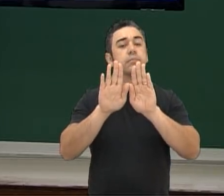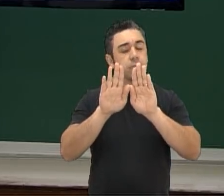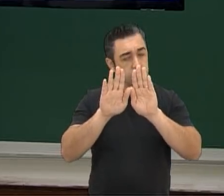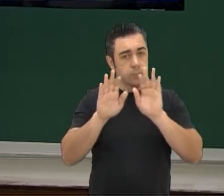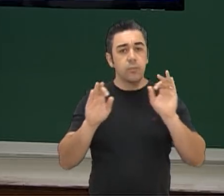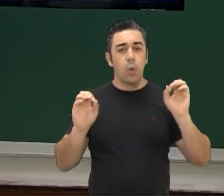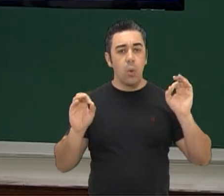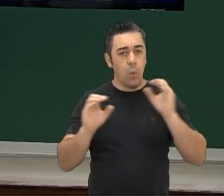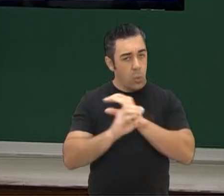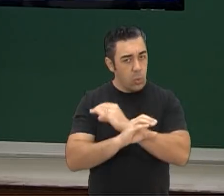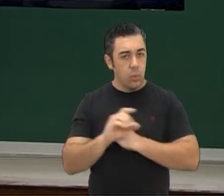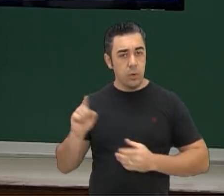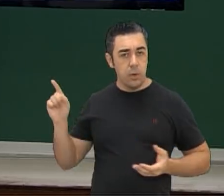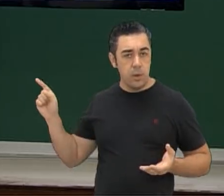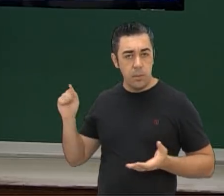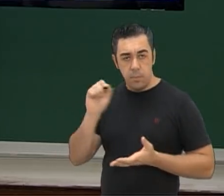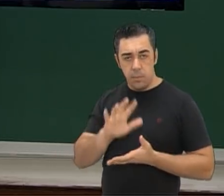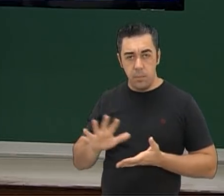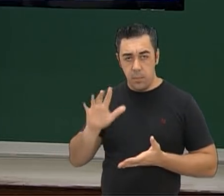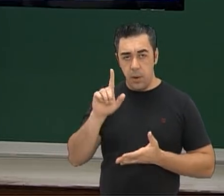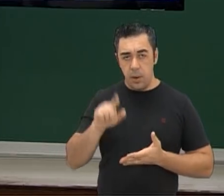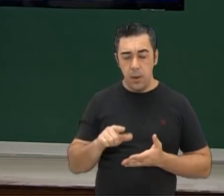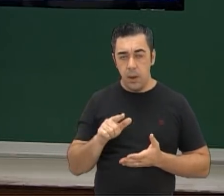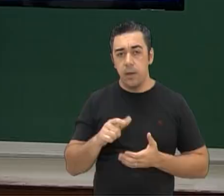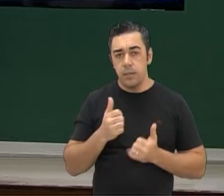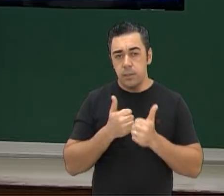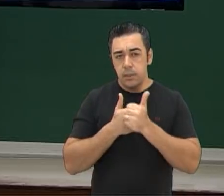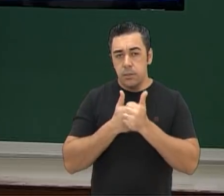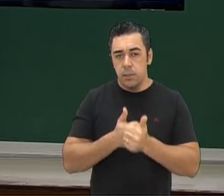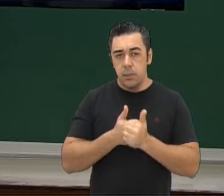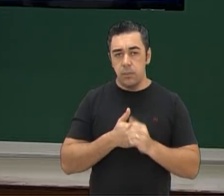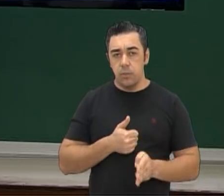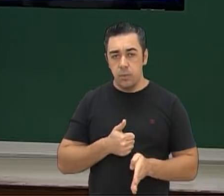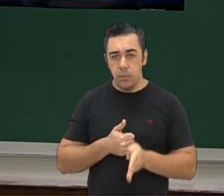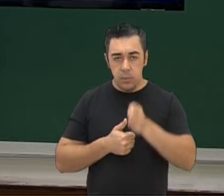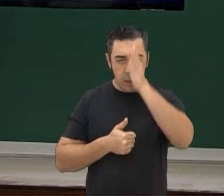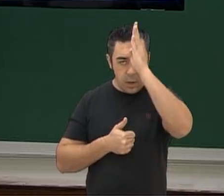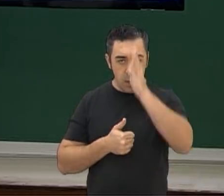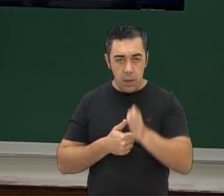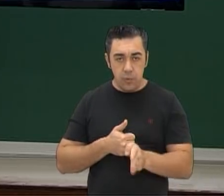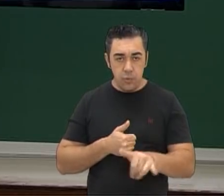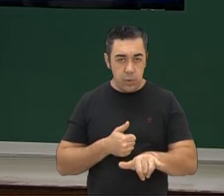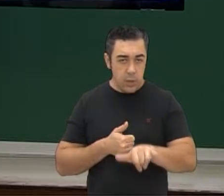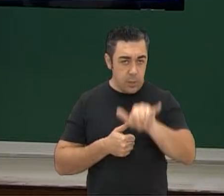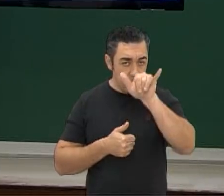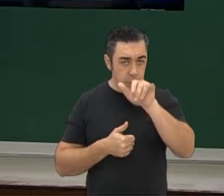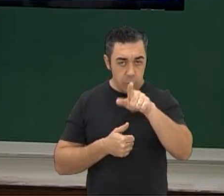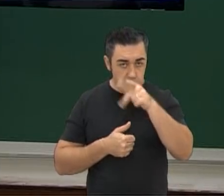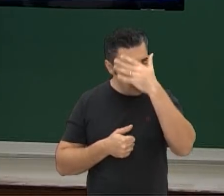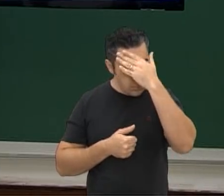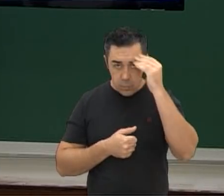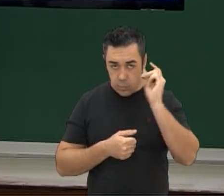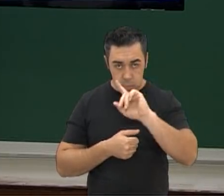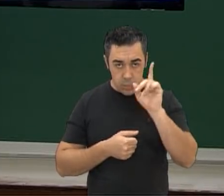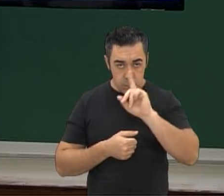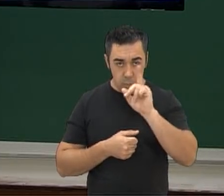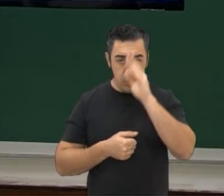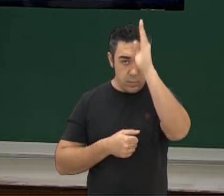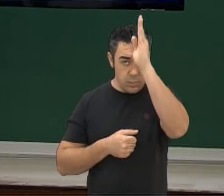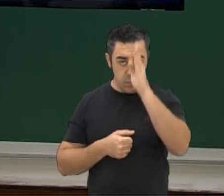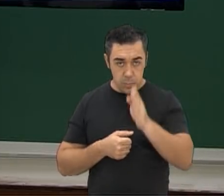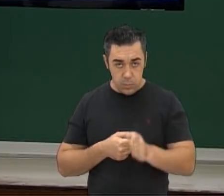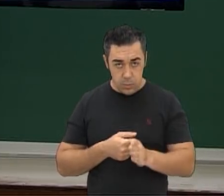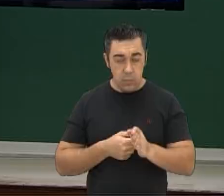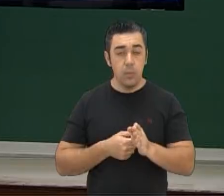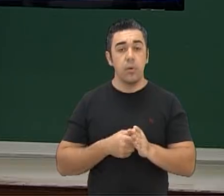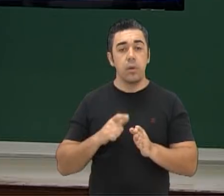essa imagem com relação ao eixo Y, ok? Então, não esqueça, eixo Y, esse na vertical, e